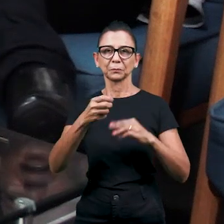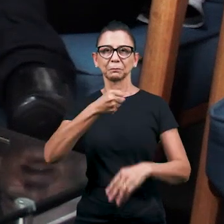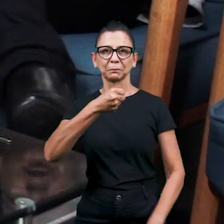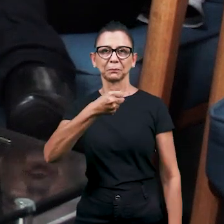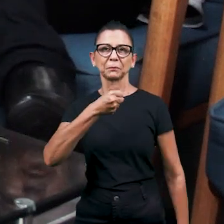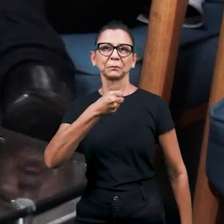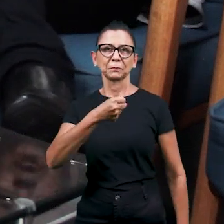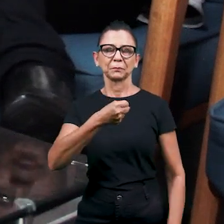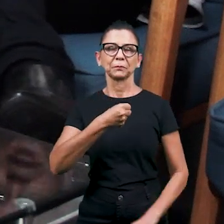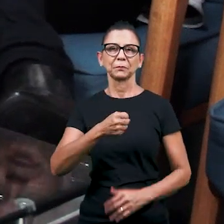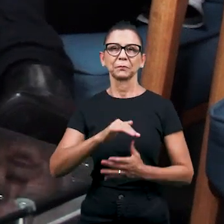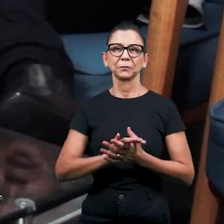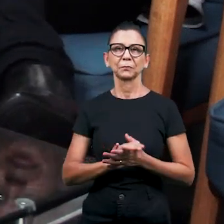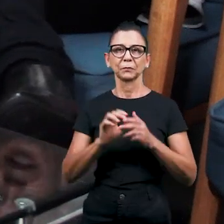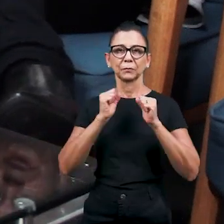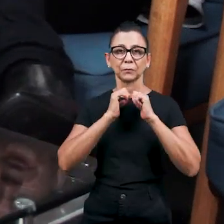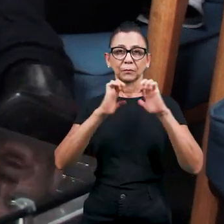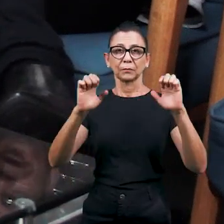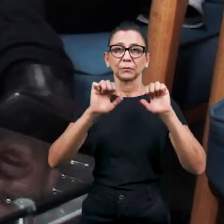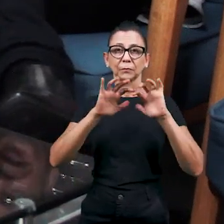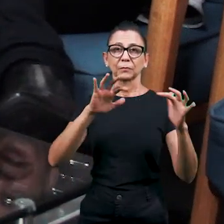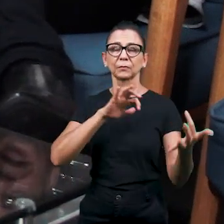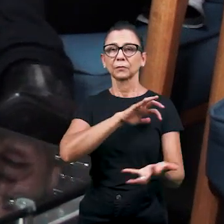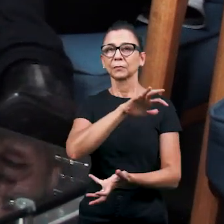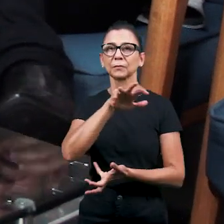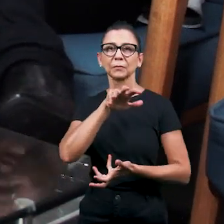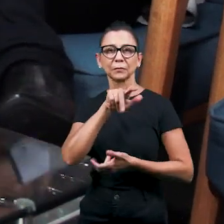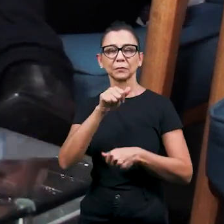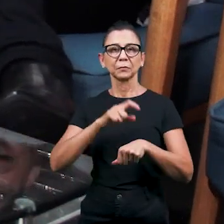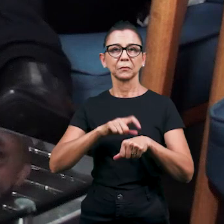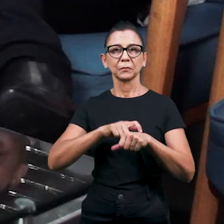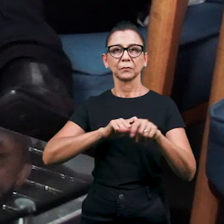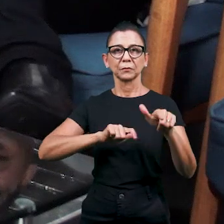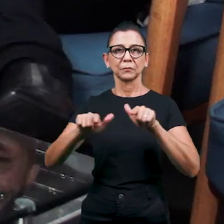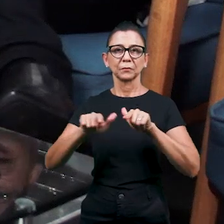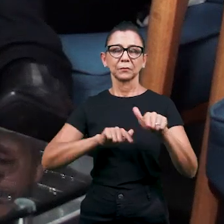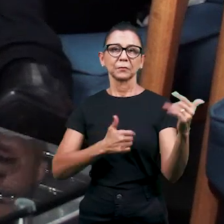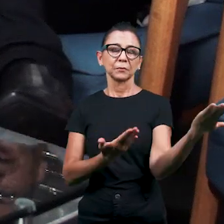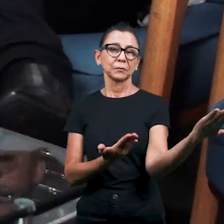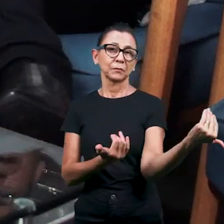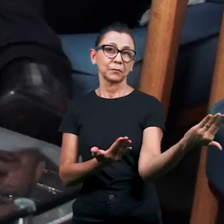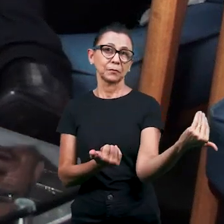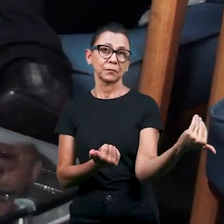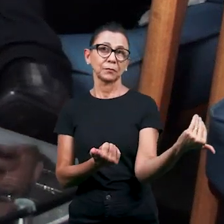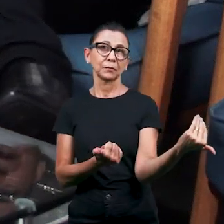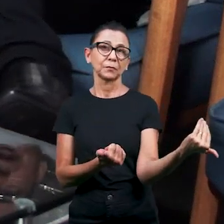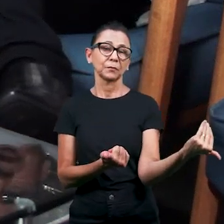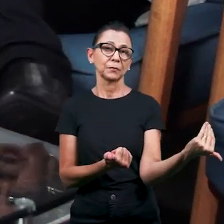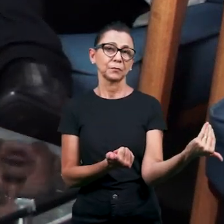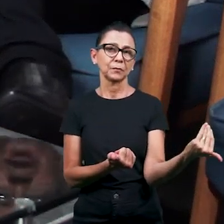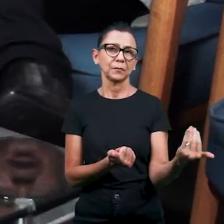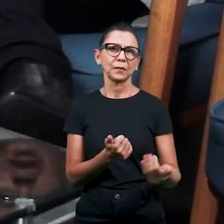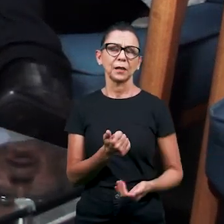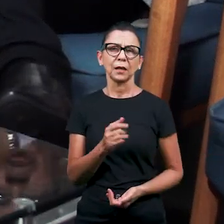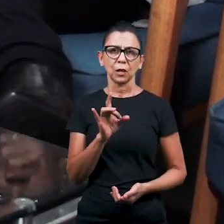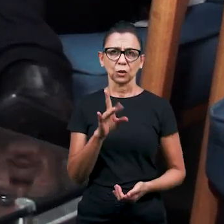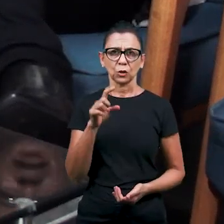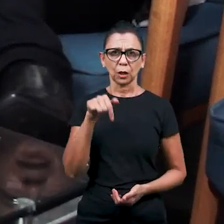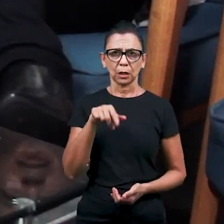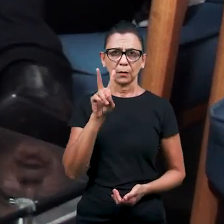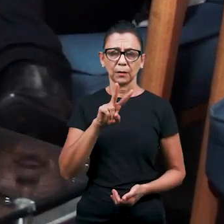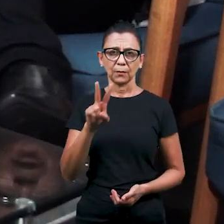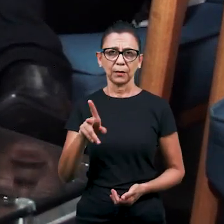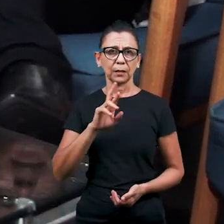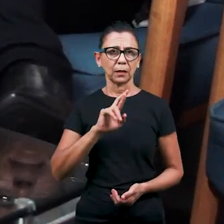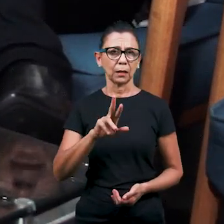Fronteiras, esse novo momento no trabalho dos jovens, não só aqui em Vila Velha, não só na igreja de Moby Dick, da qual o pastor